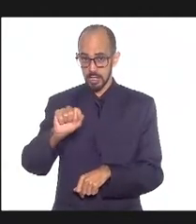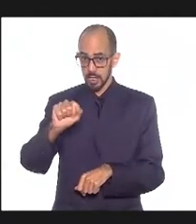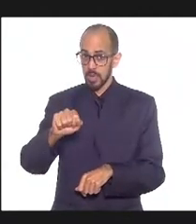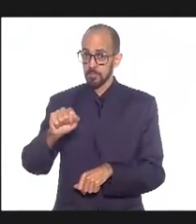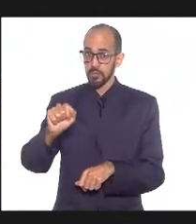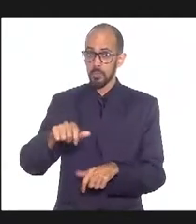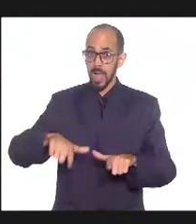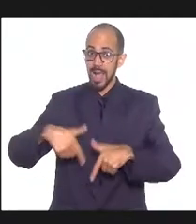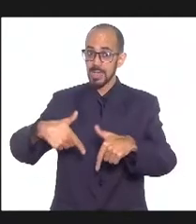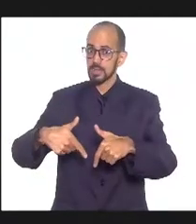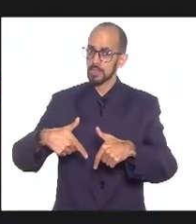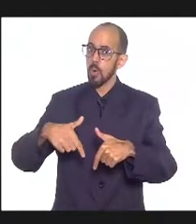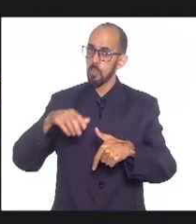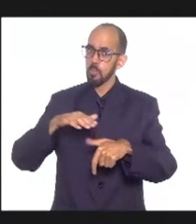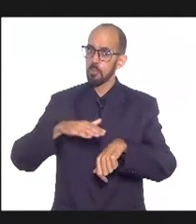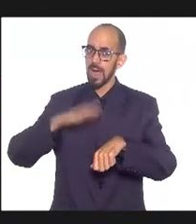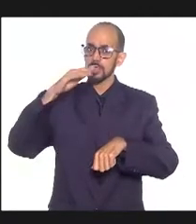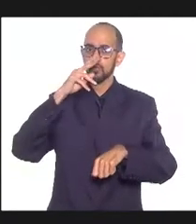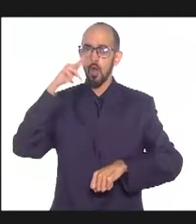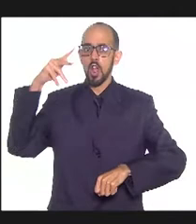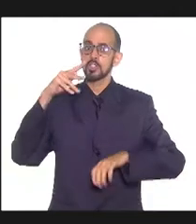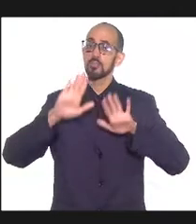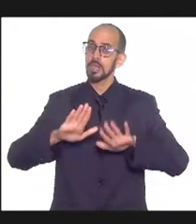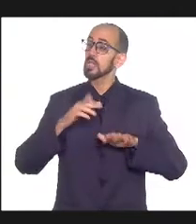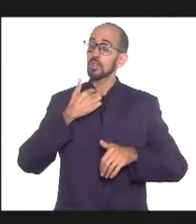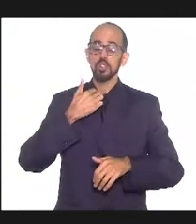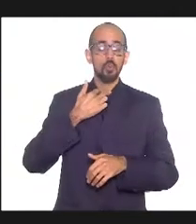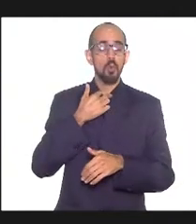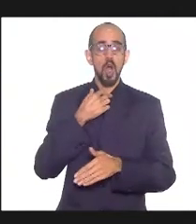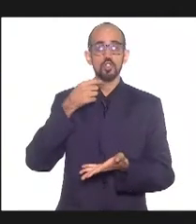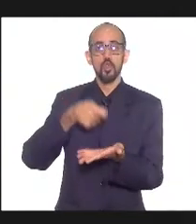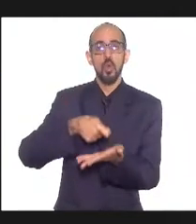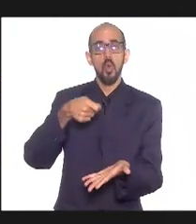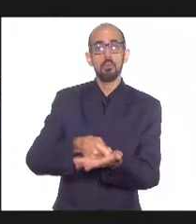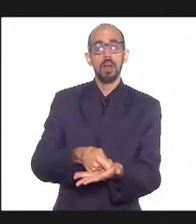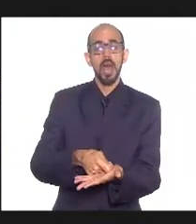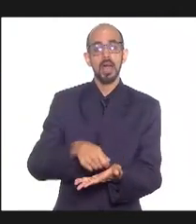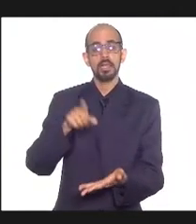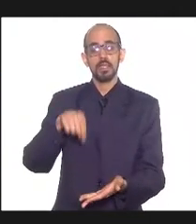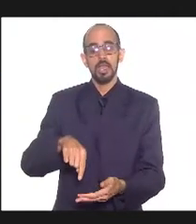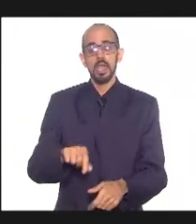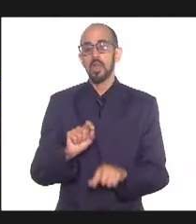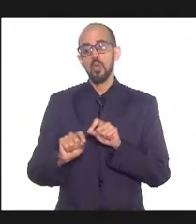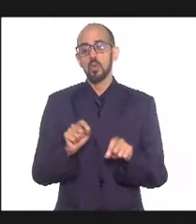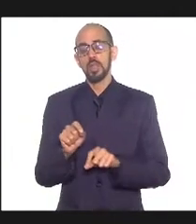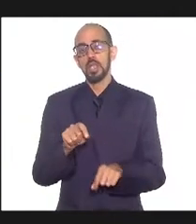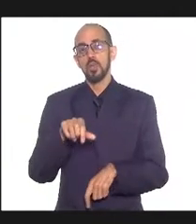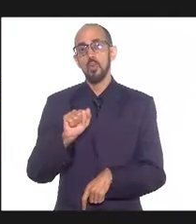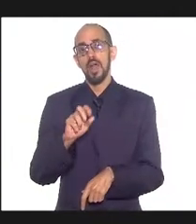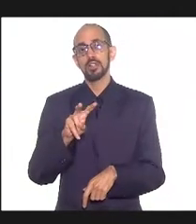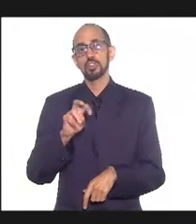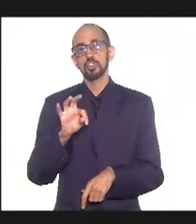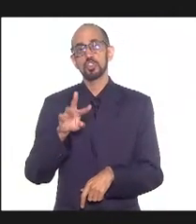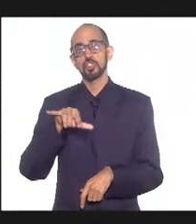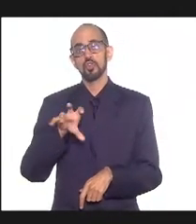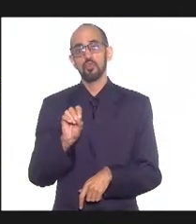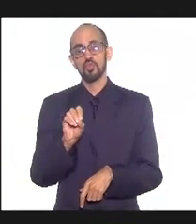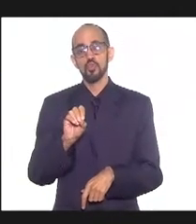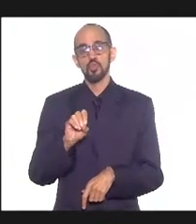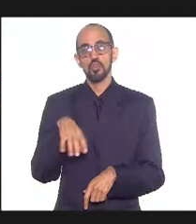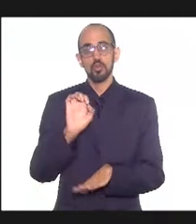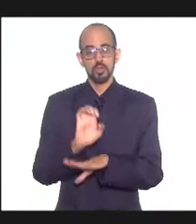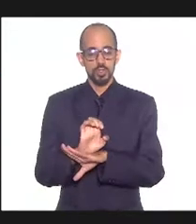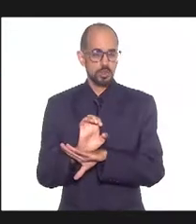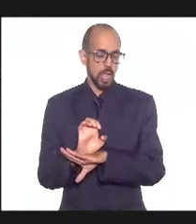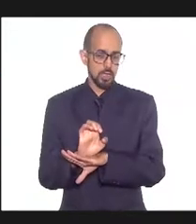pode desvalorizar as concessionárias estaduais, que são um ativo dos estados, e fazer com que isso, de alguma